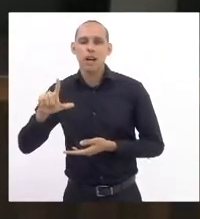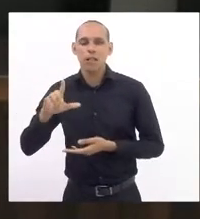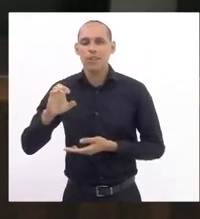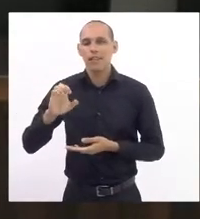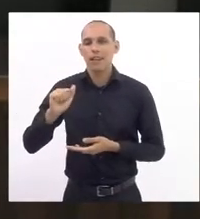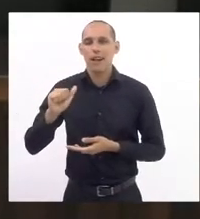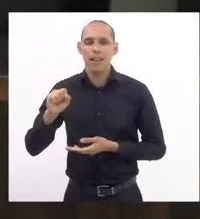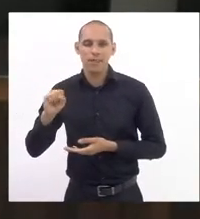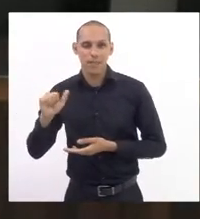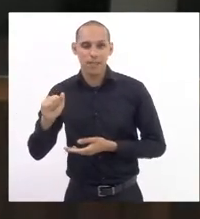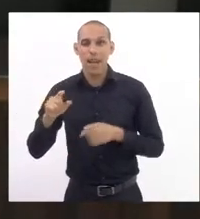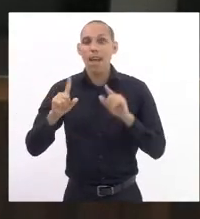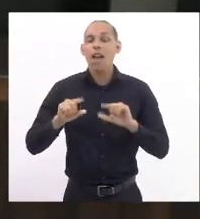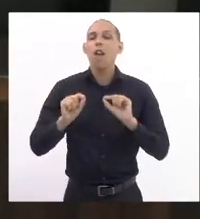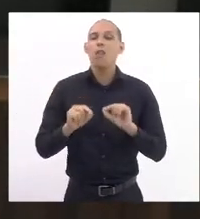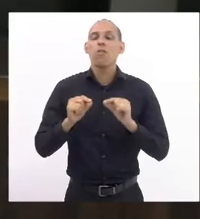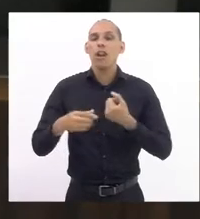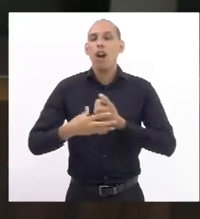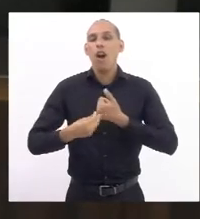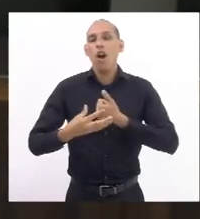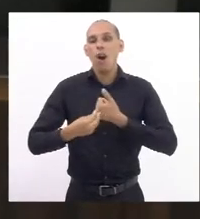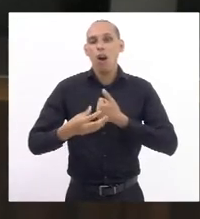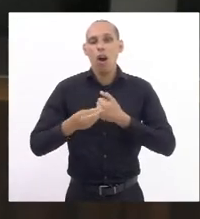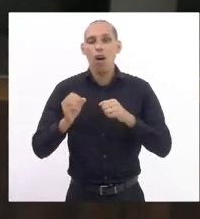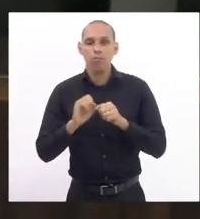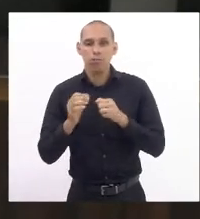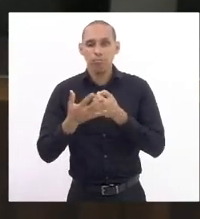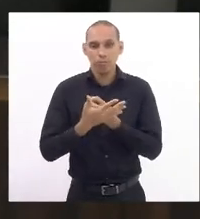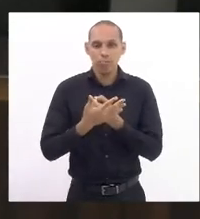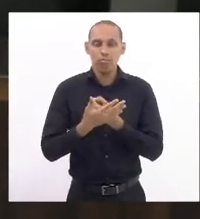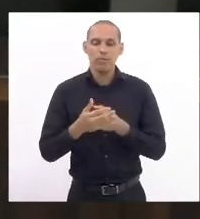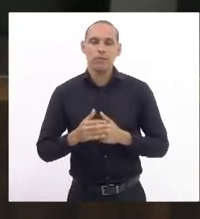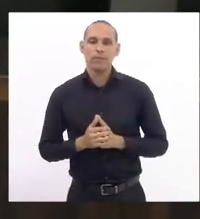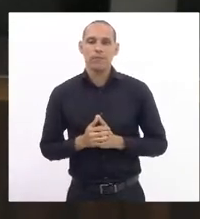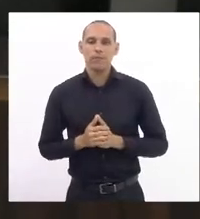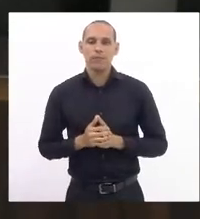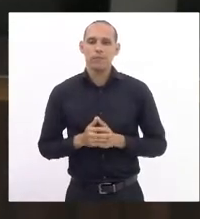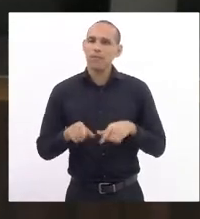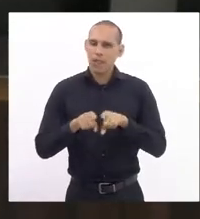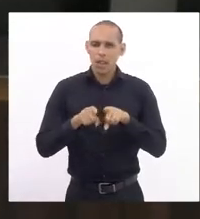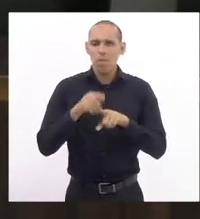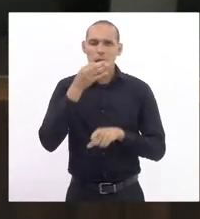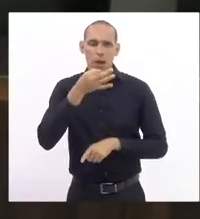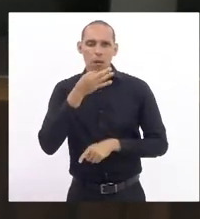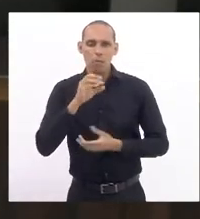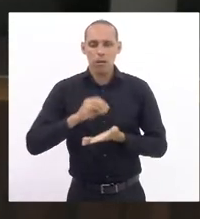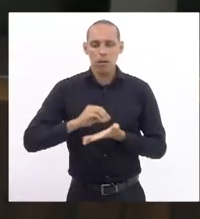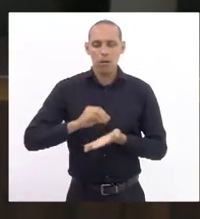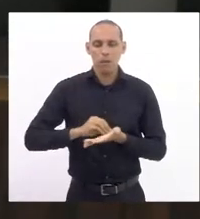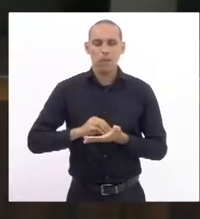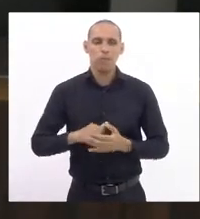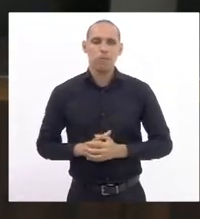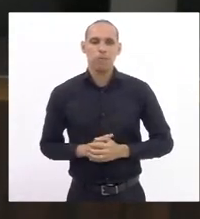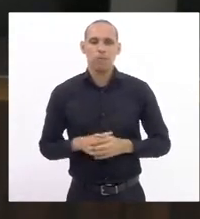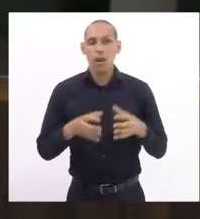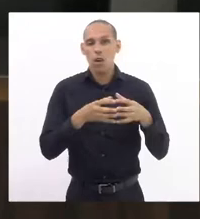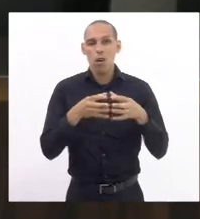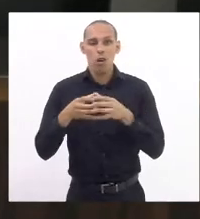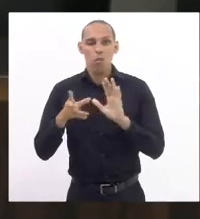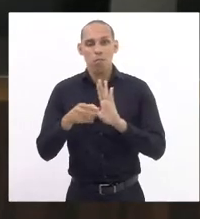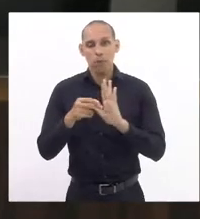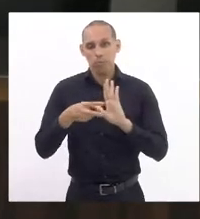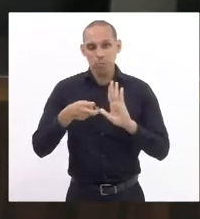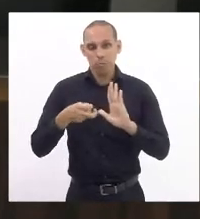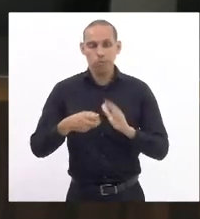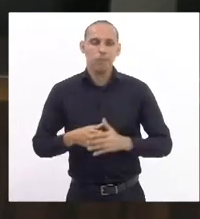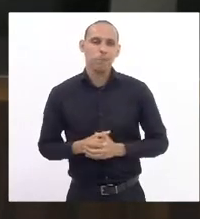Órfãos Covid-19 na forma que menciona da outras providências, também pendendo de pareceres da Comissão de Emendas Condicionais